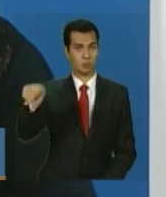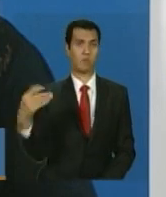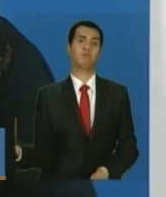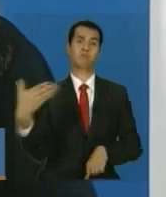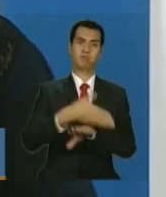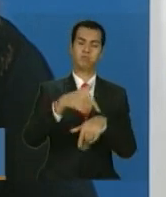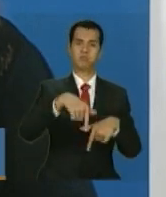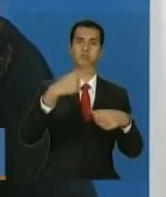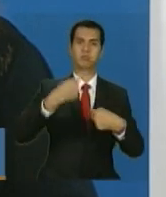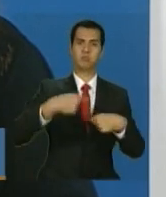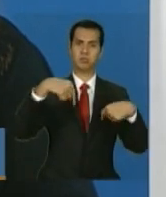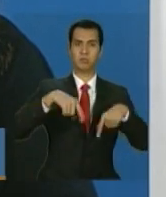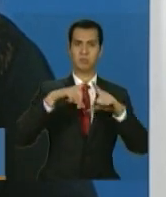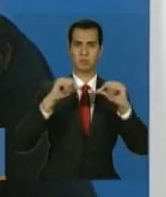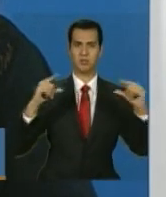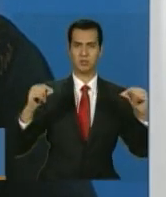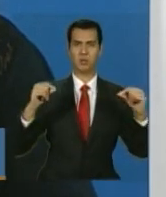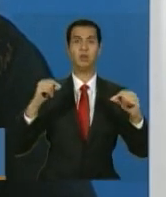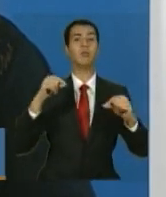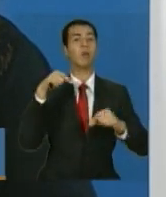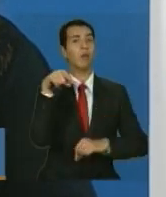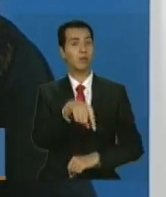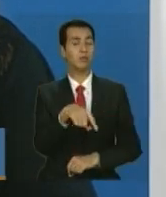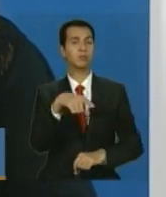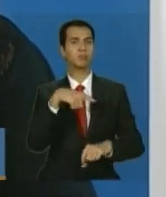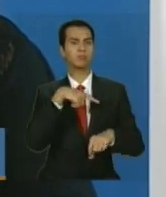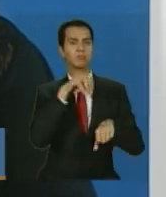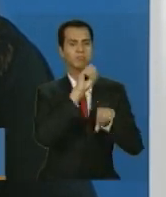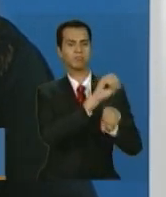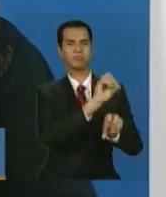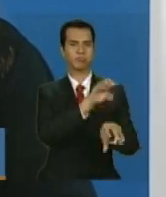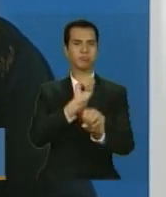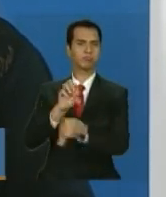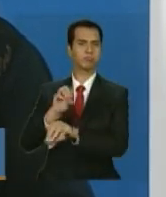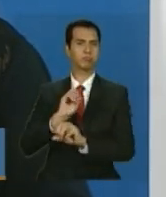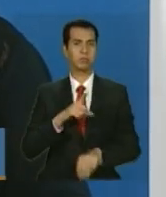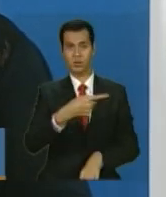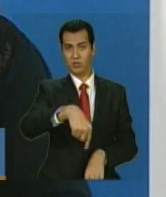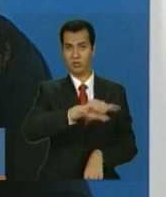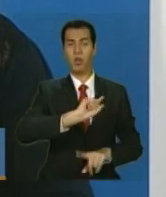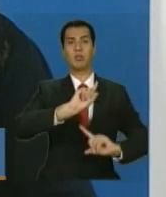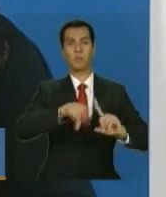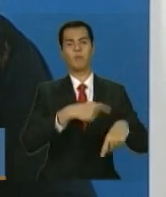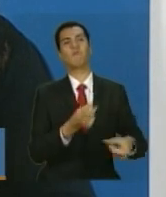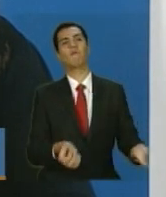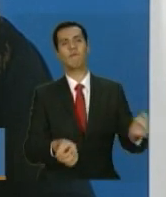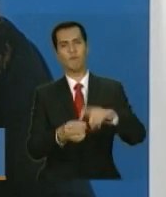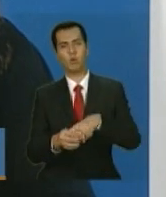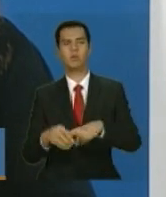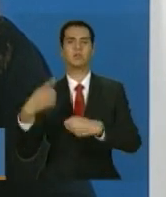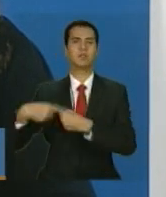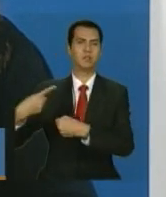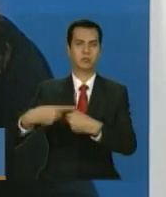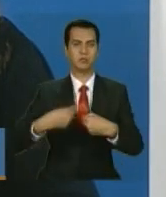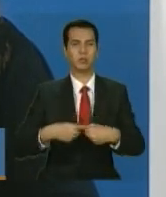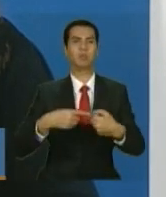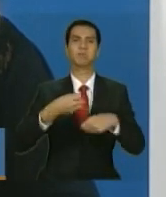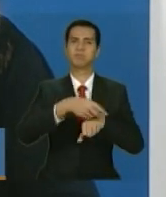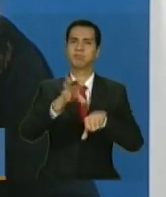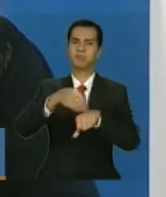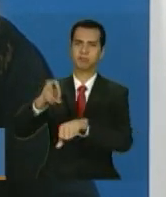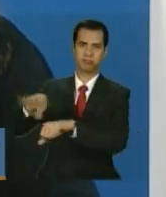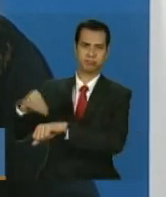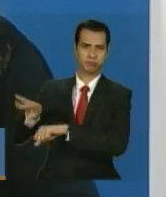em Brasília e que já capacitaram mais de 15 mil entrevistadores do Cadastro Único em todos os municípios. Nesta